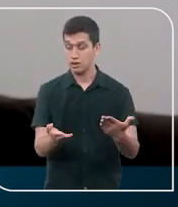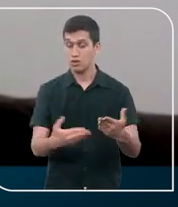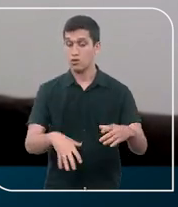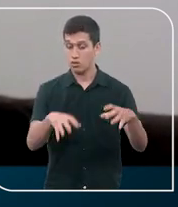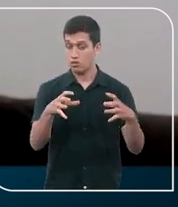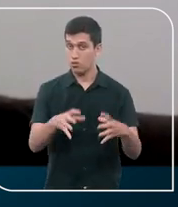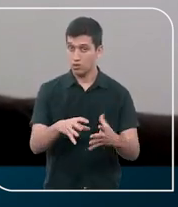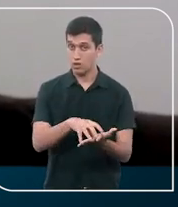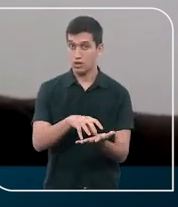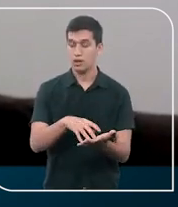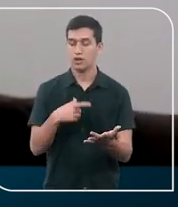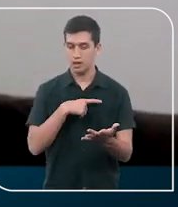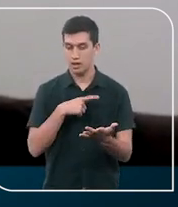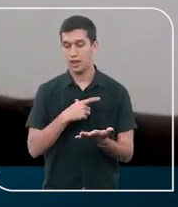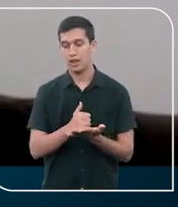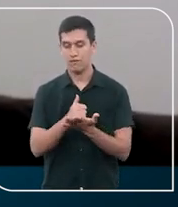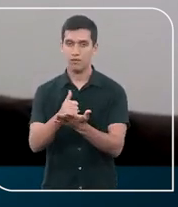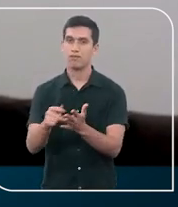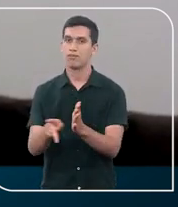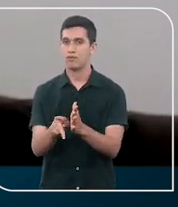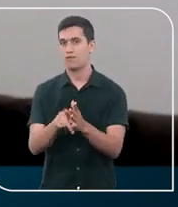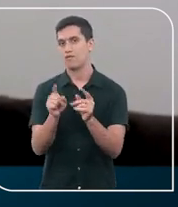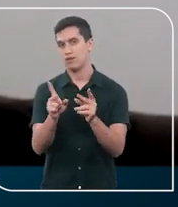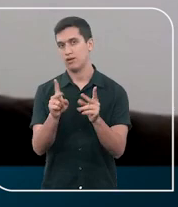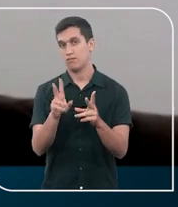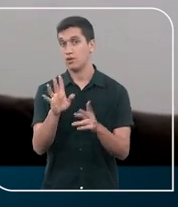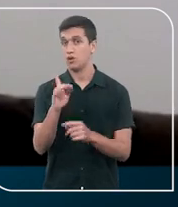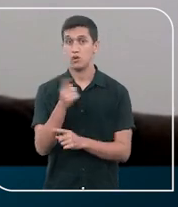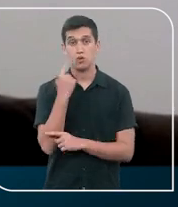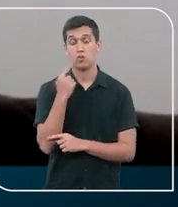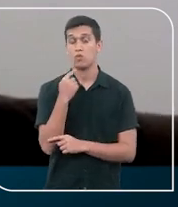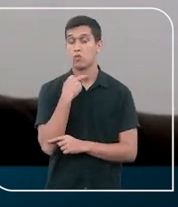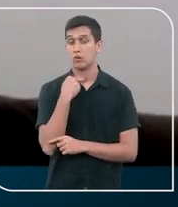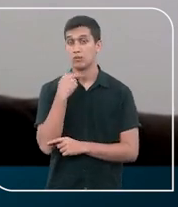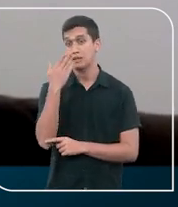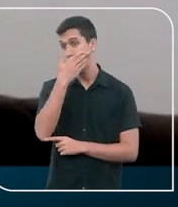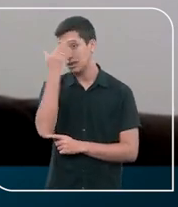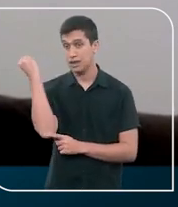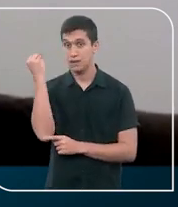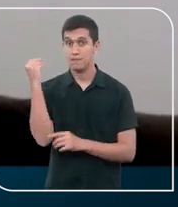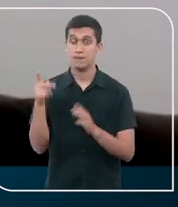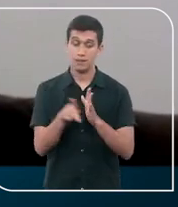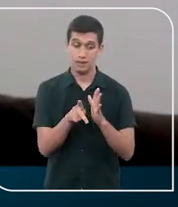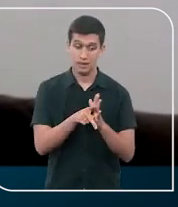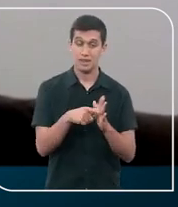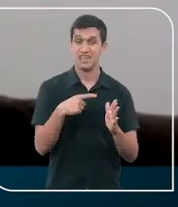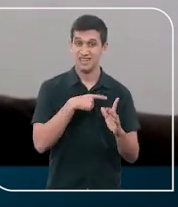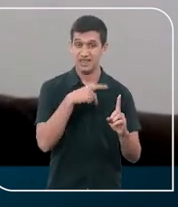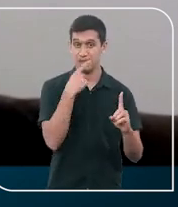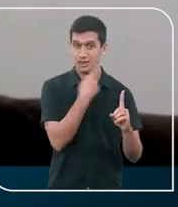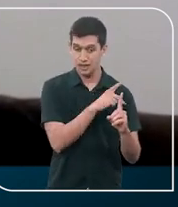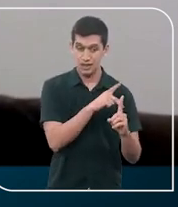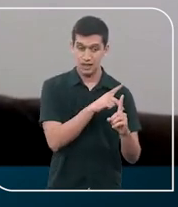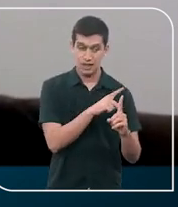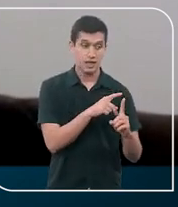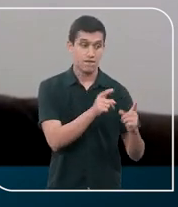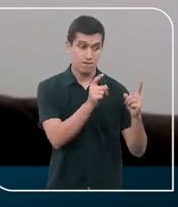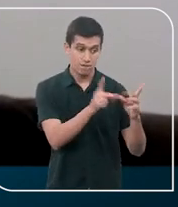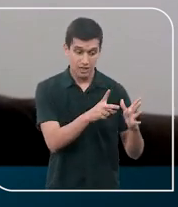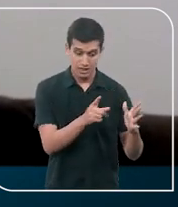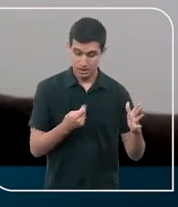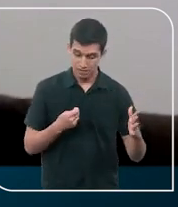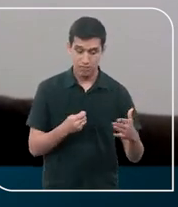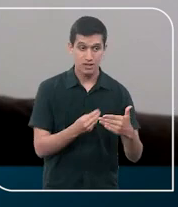penhora. Mas não podemos deixar de lembrar que a efetiva posse, a tradição, a entrega das chaves é um marco